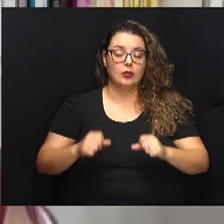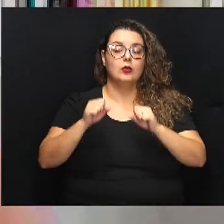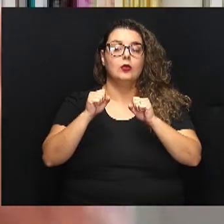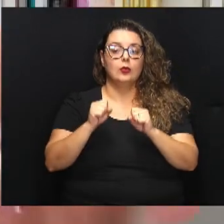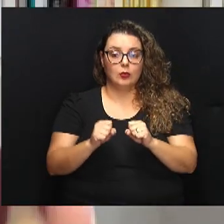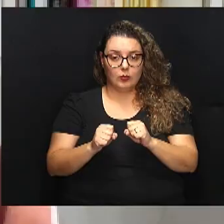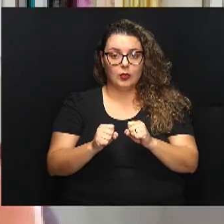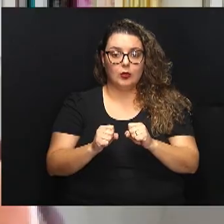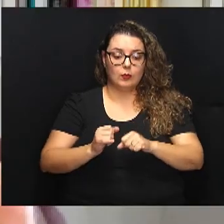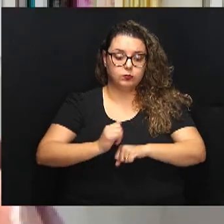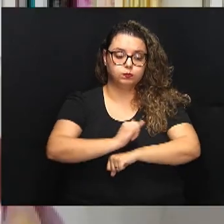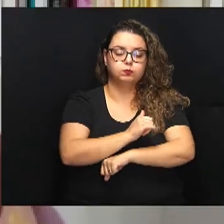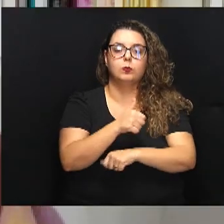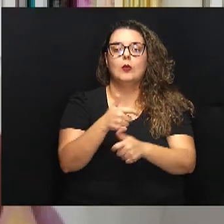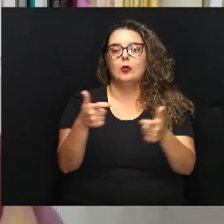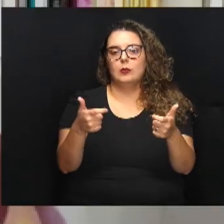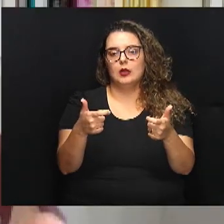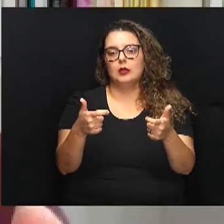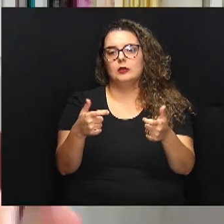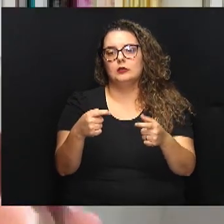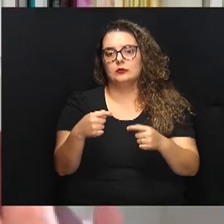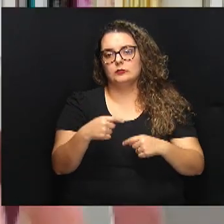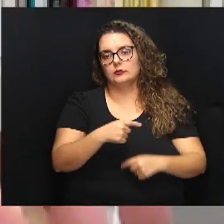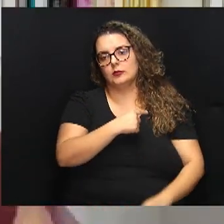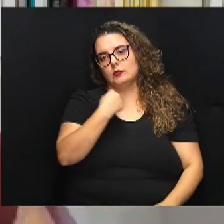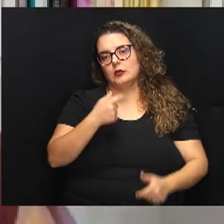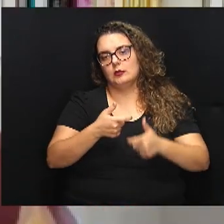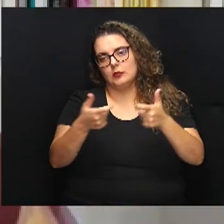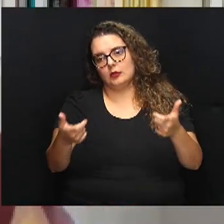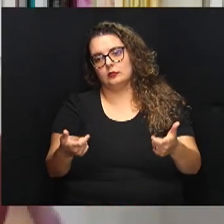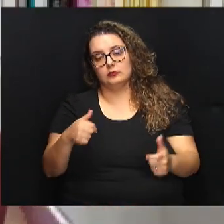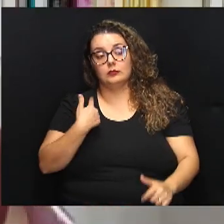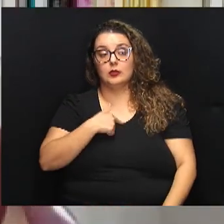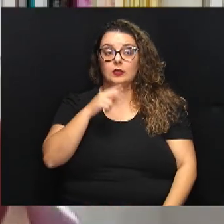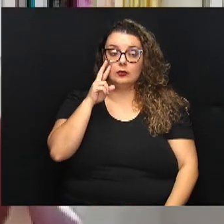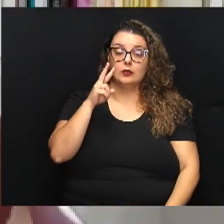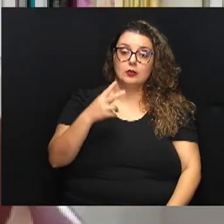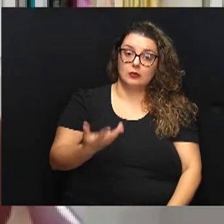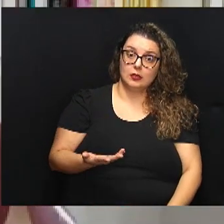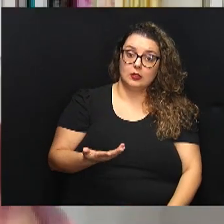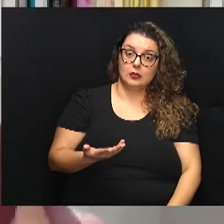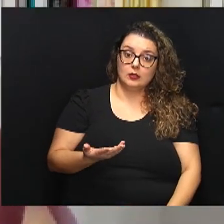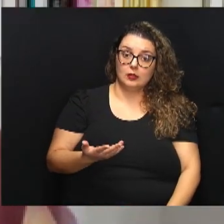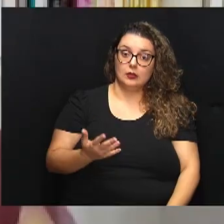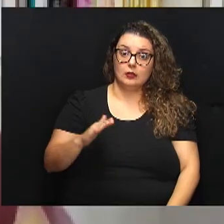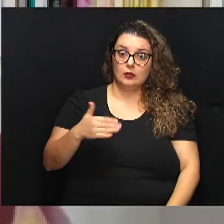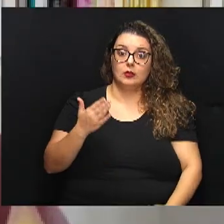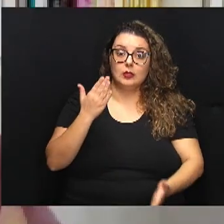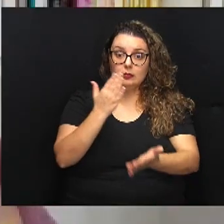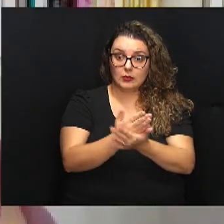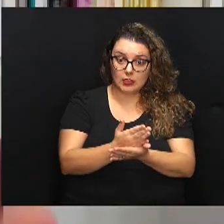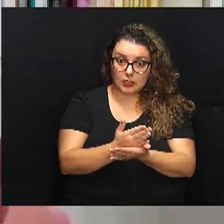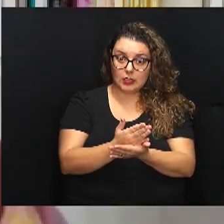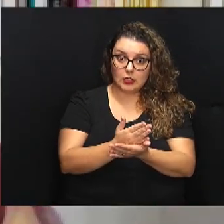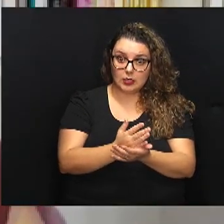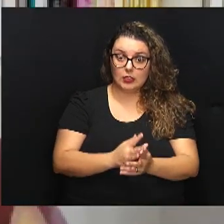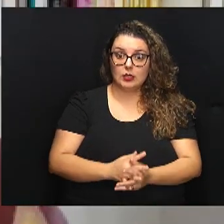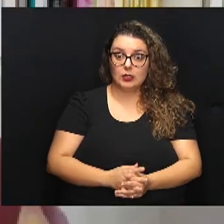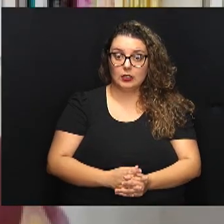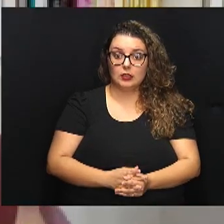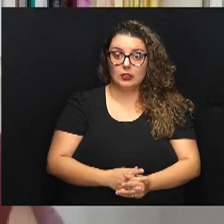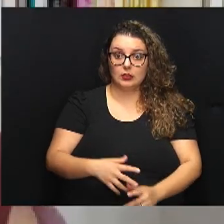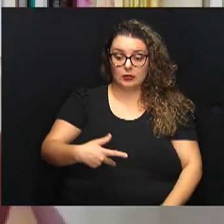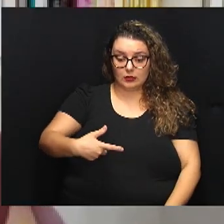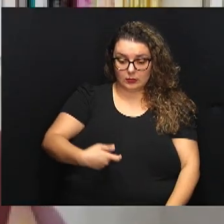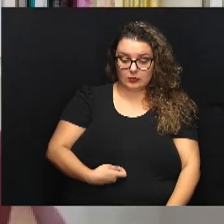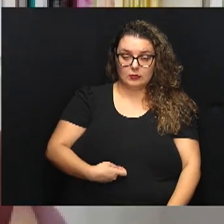acabar engordando mais em longo prazo, ou seja, a gente vê, assim que para de tomar essas canetas,